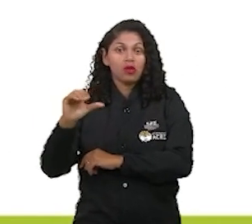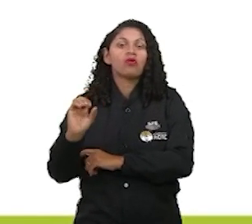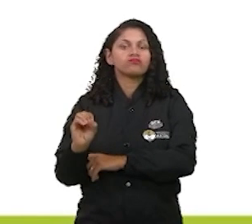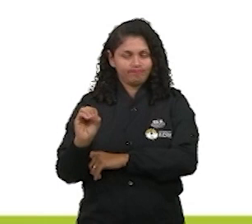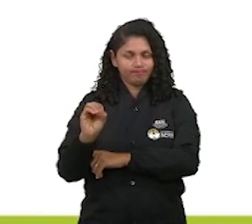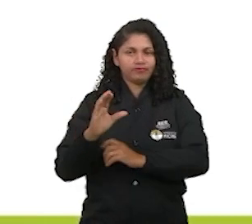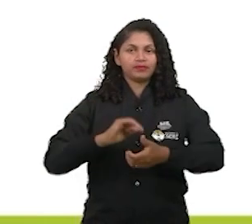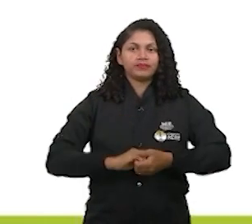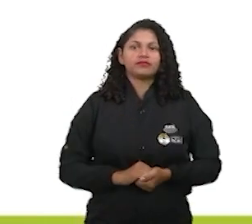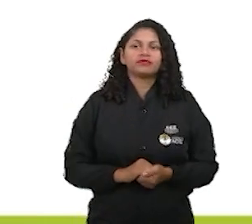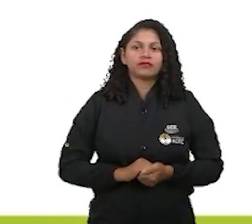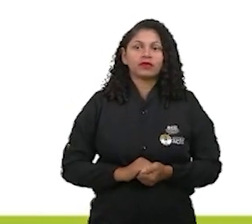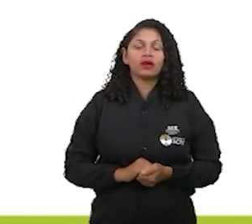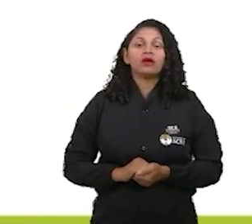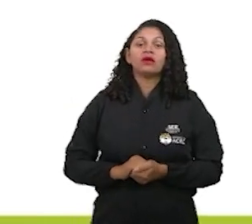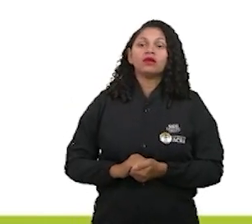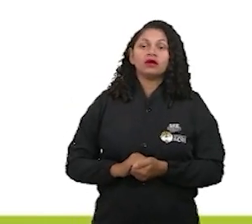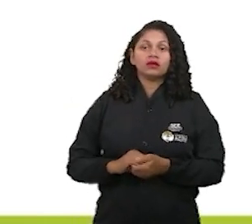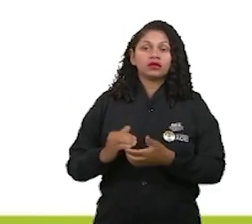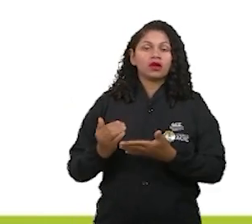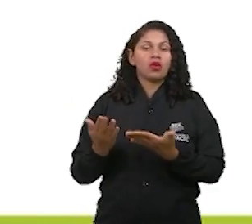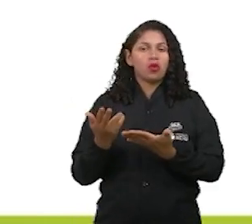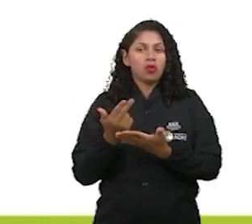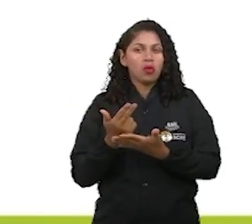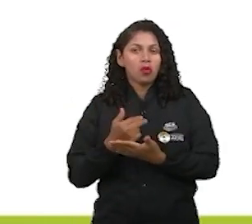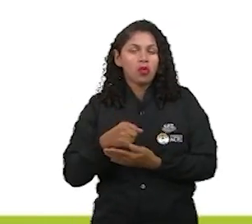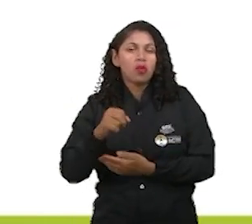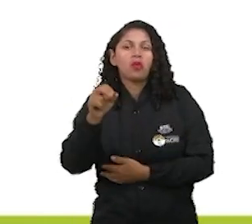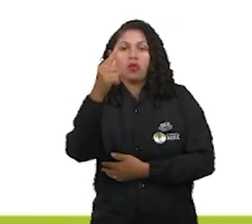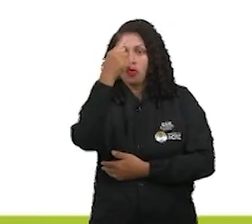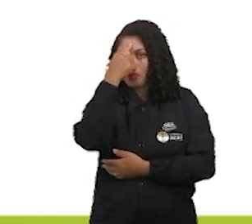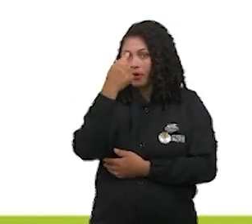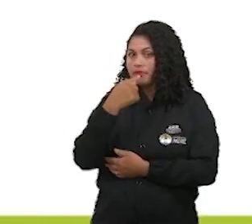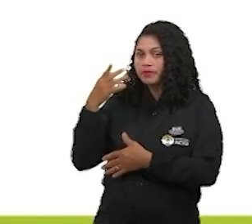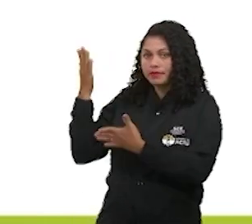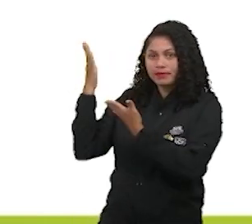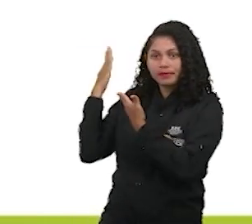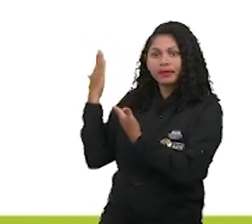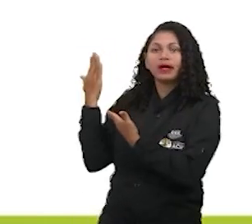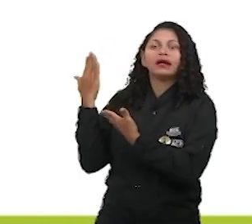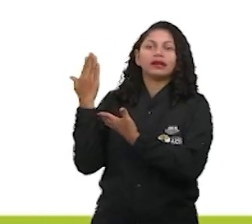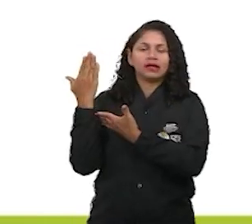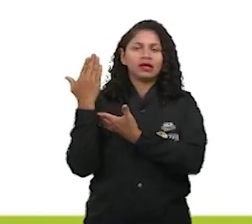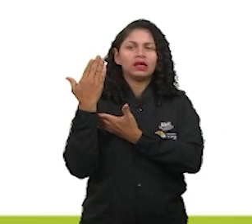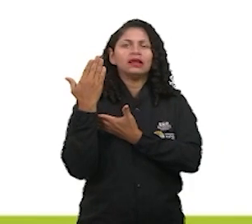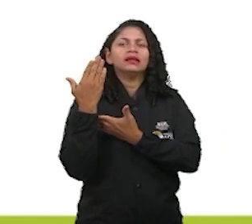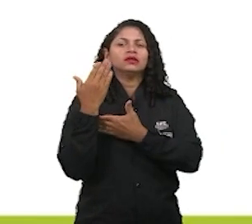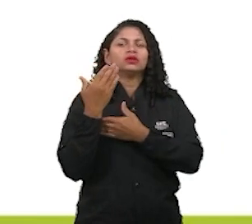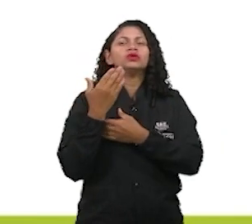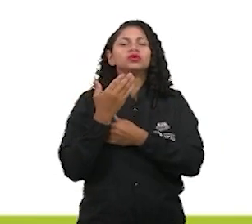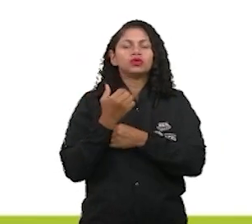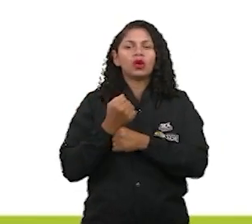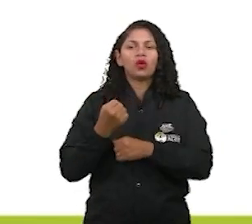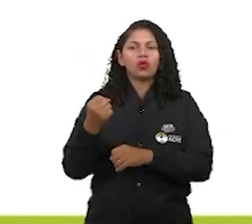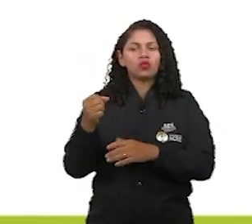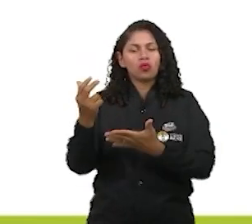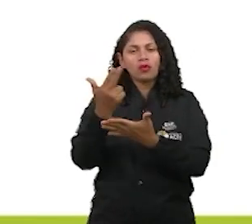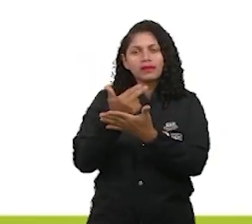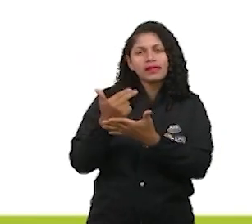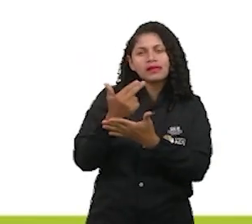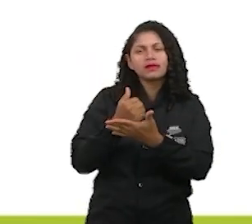Essa aqui é a obra Retirantes, de Portinari, de 1944, trabalha bem essa questão